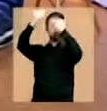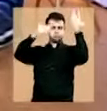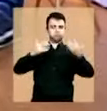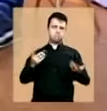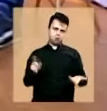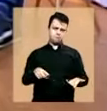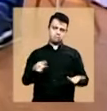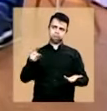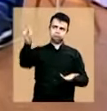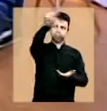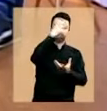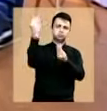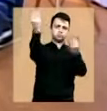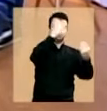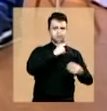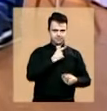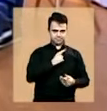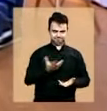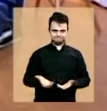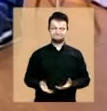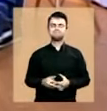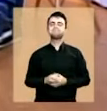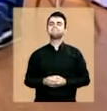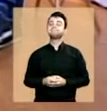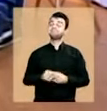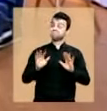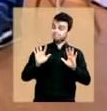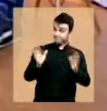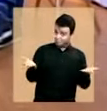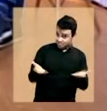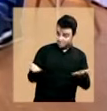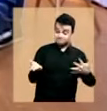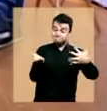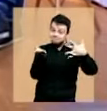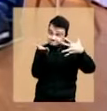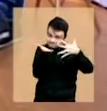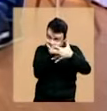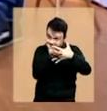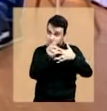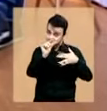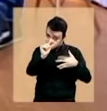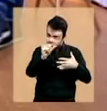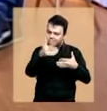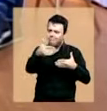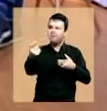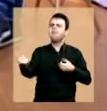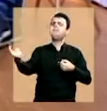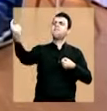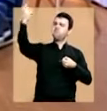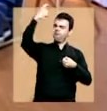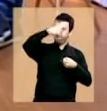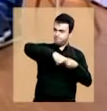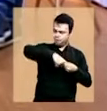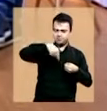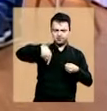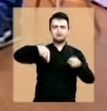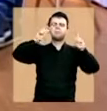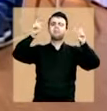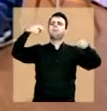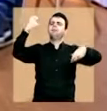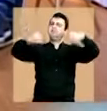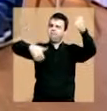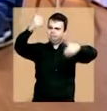Como a Interface, com outros exemplos por aí. Vamos, Matheus? Vamos chamar um breve intervalo e a gente volta na